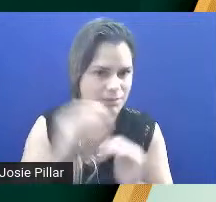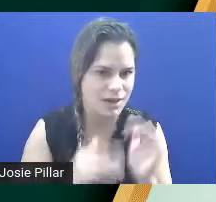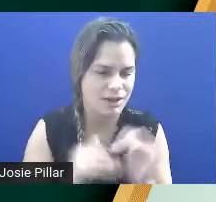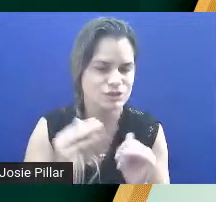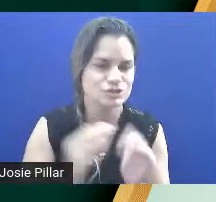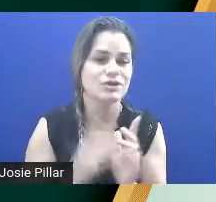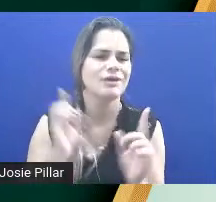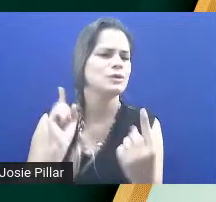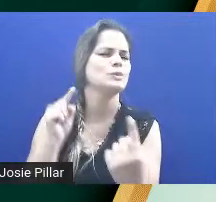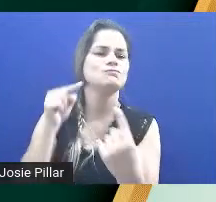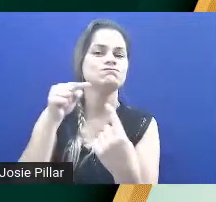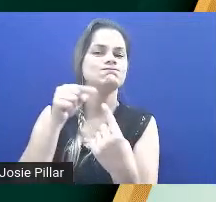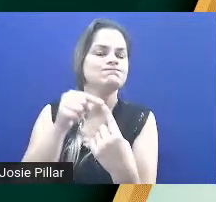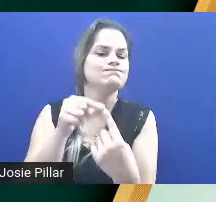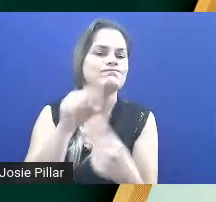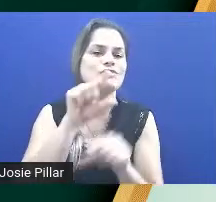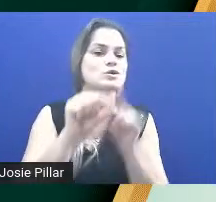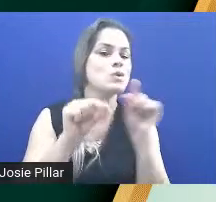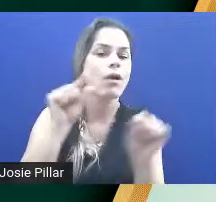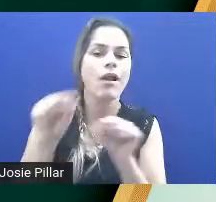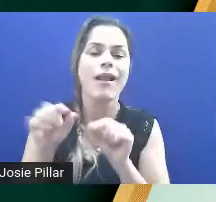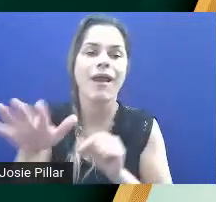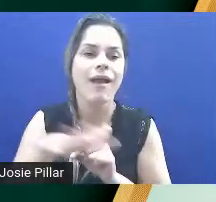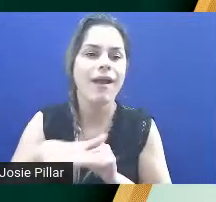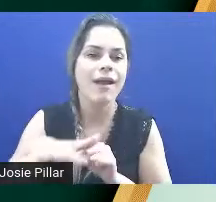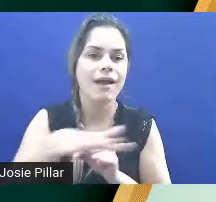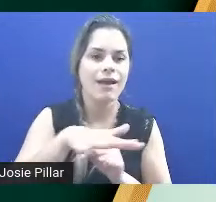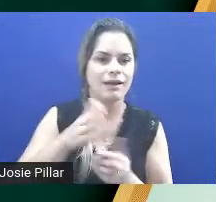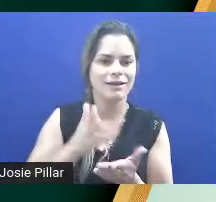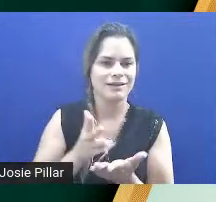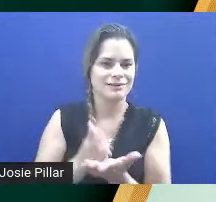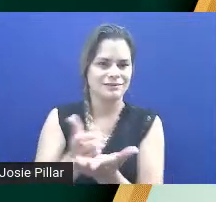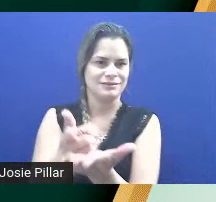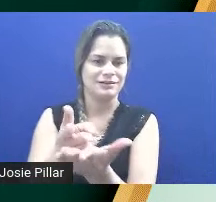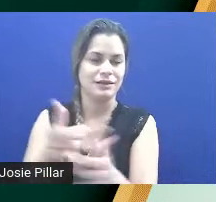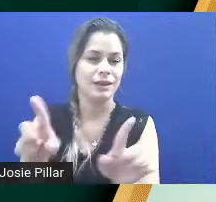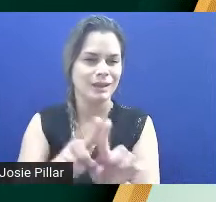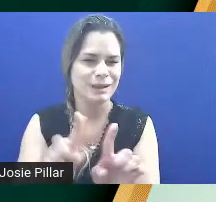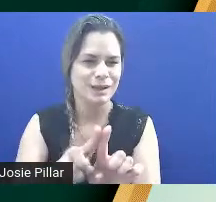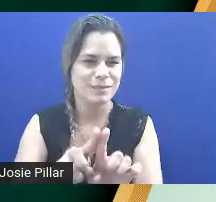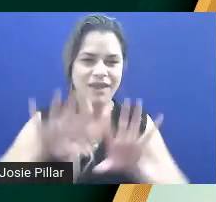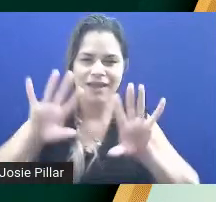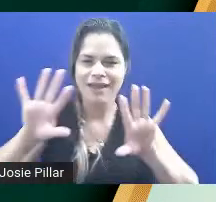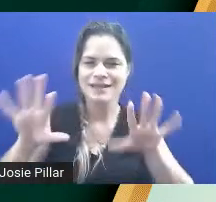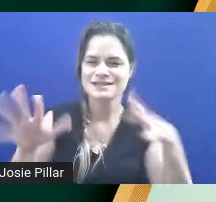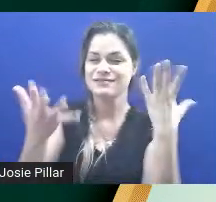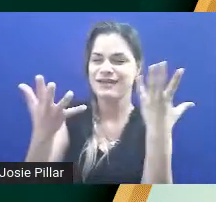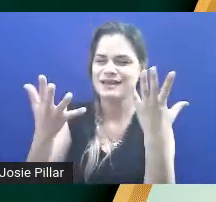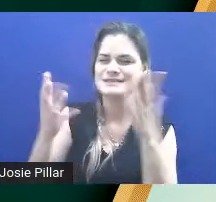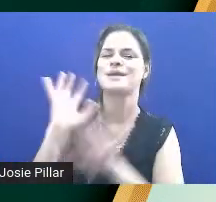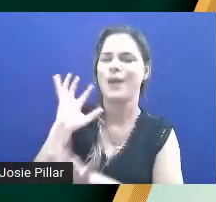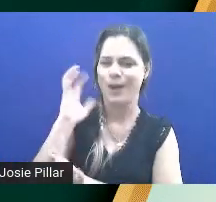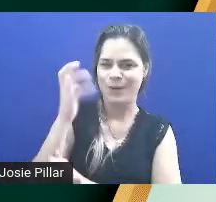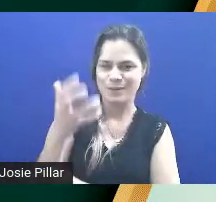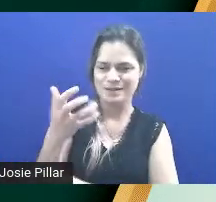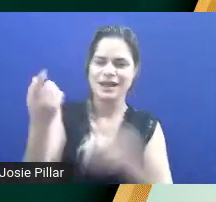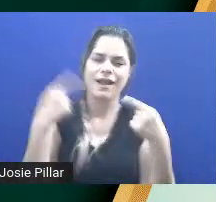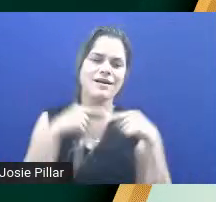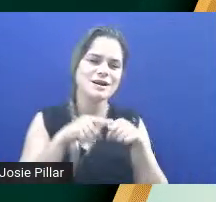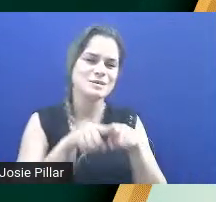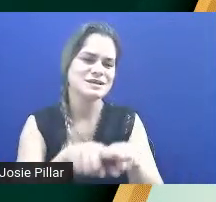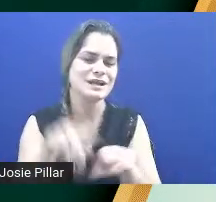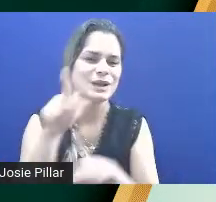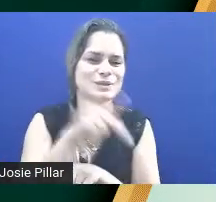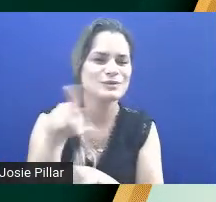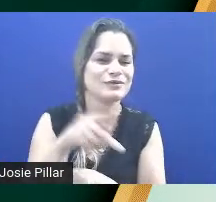definir que área iríamos seguir. Também pelas famosas junções que iriam acontecer, pela parceria com os professores